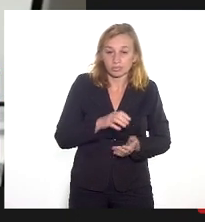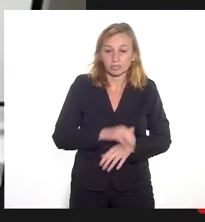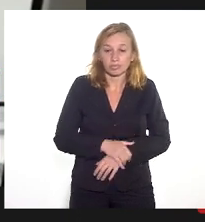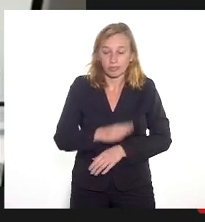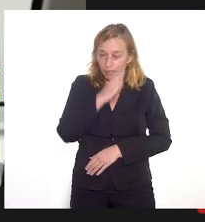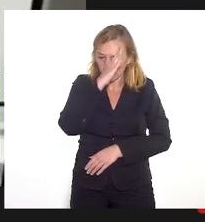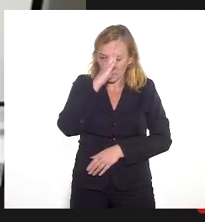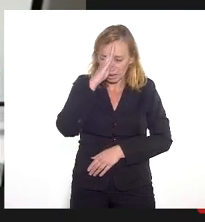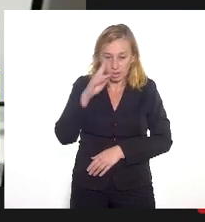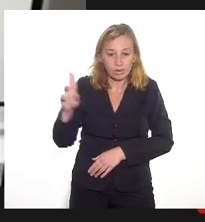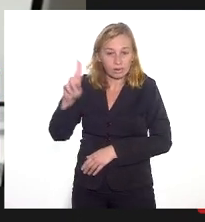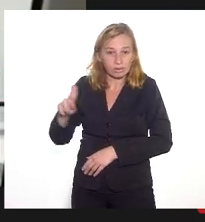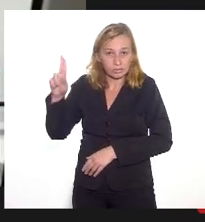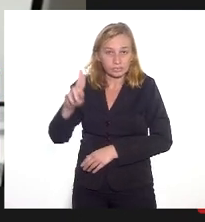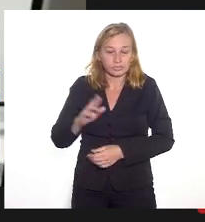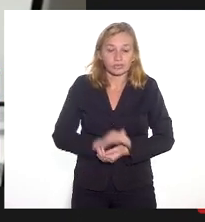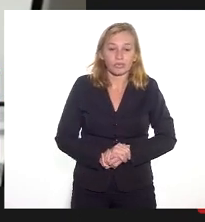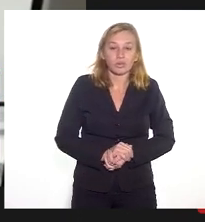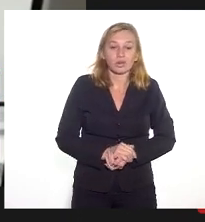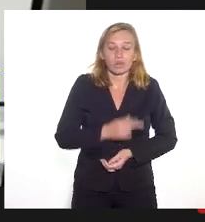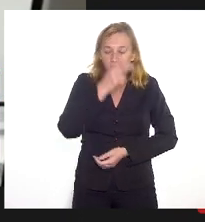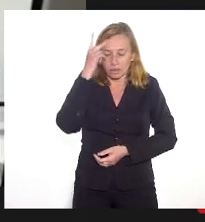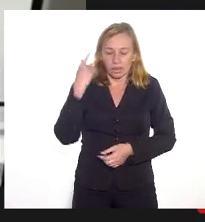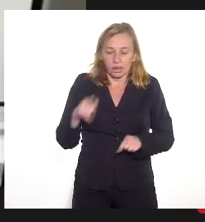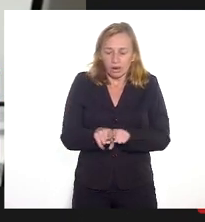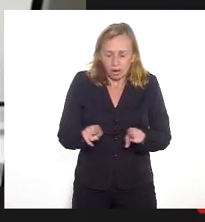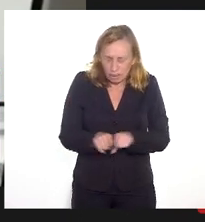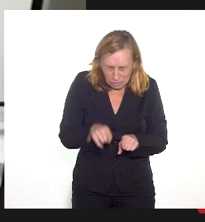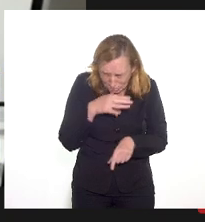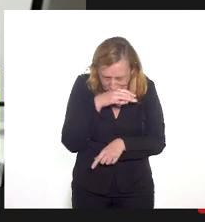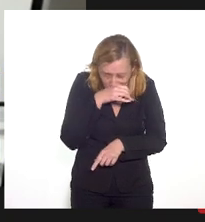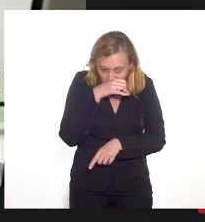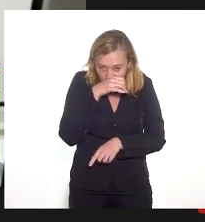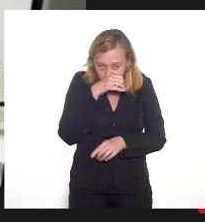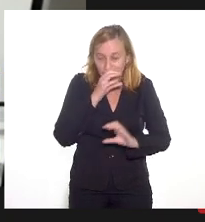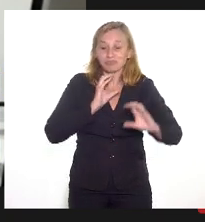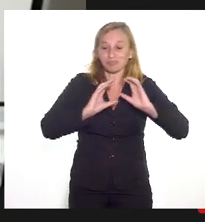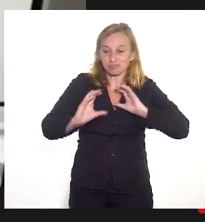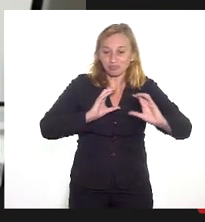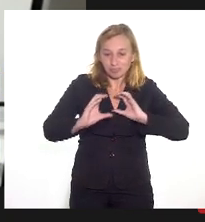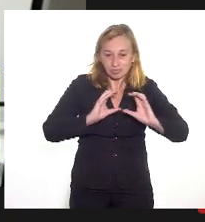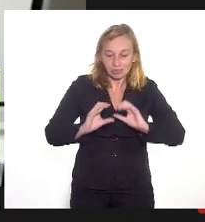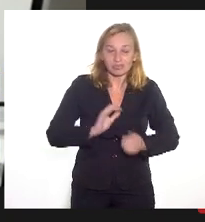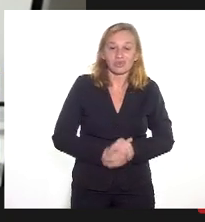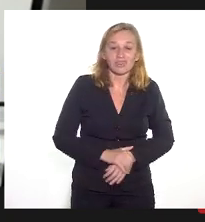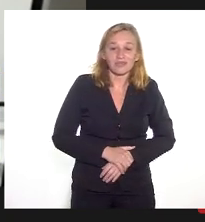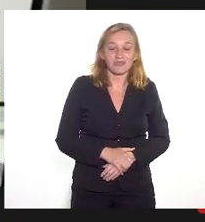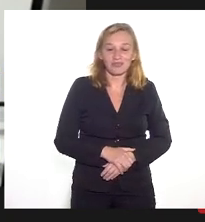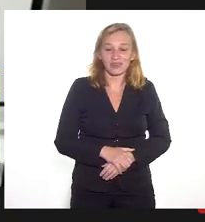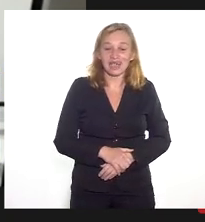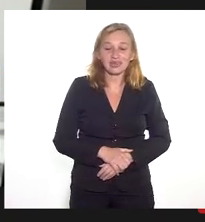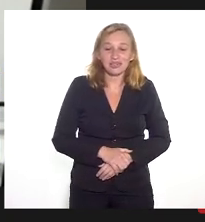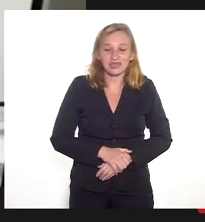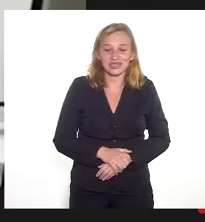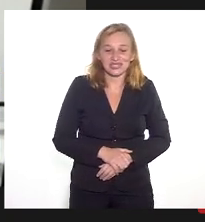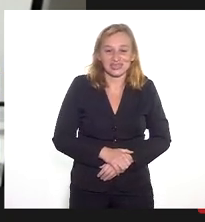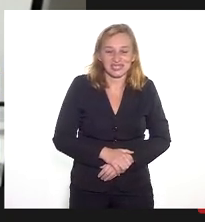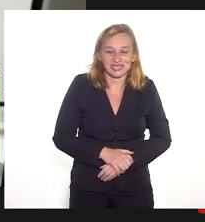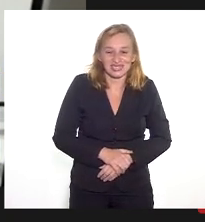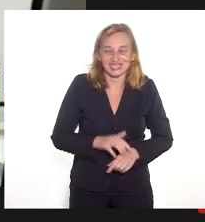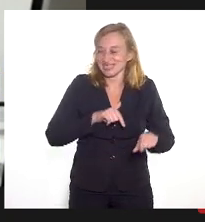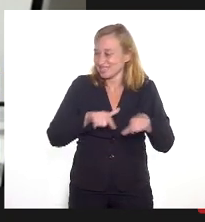das universidades, que são as pessoas que também ajudam a pensar comunicação, que estão formulando, que estão trabalhando em cima